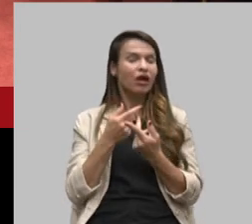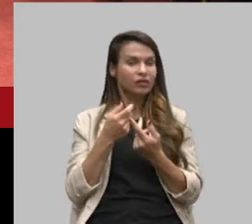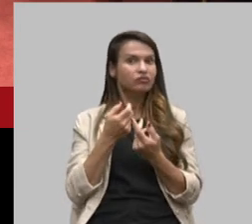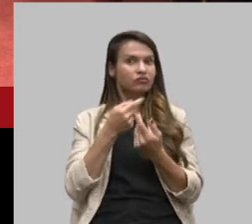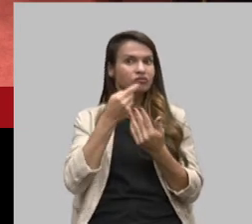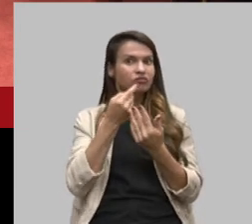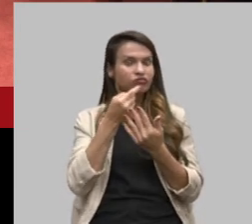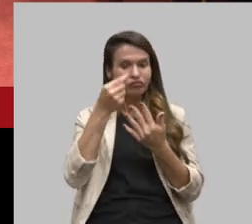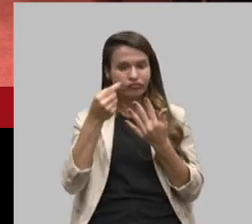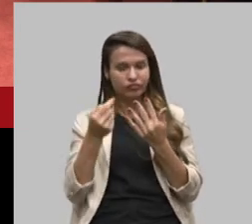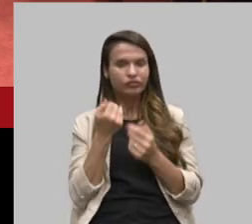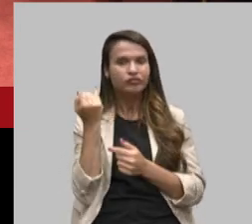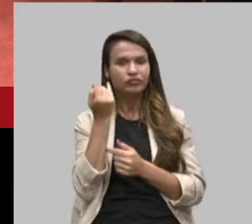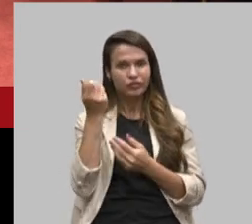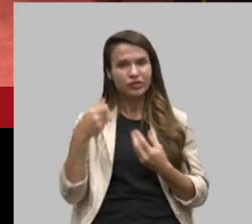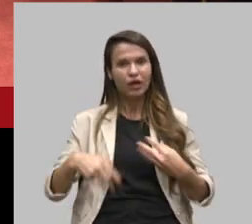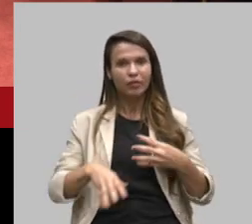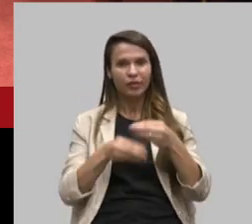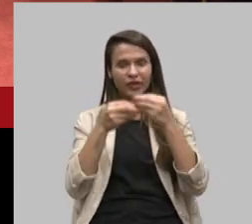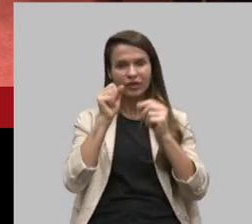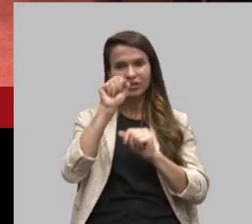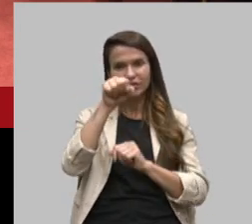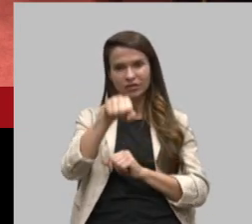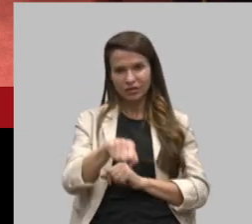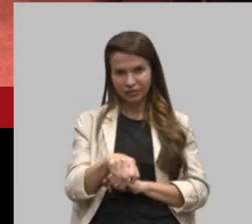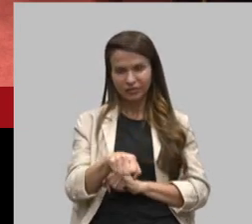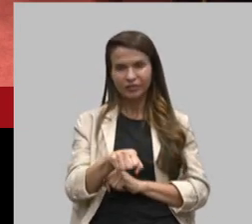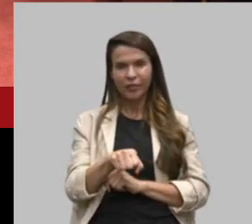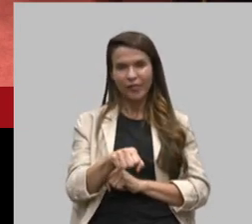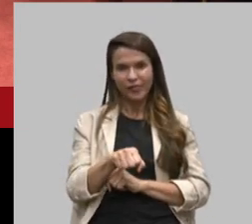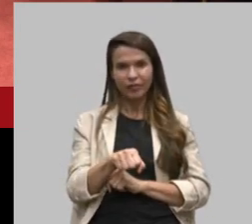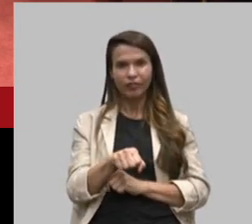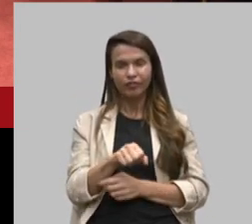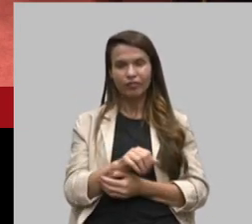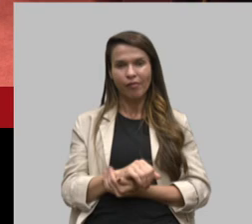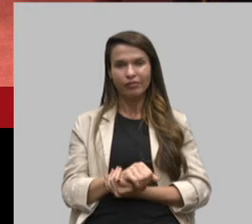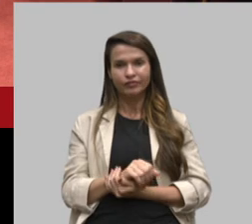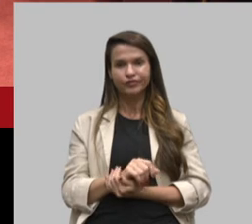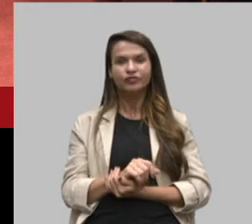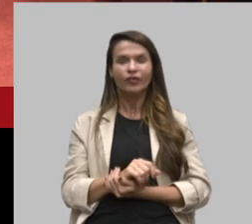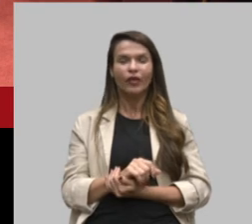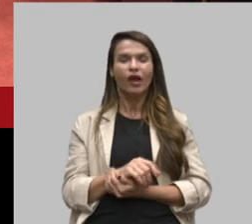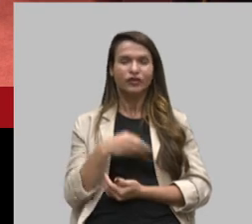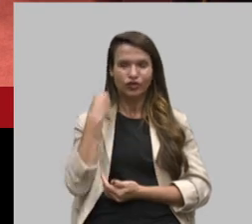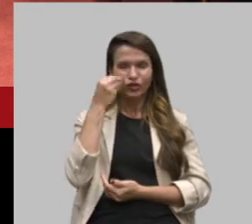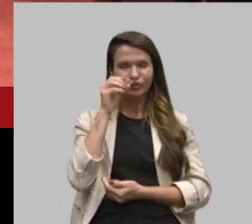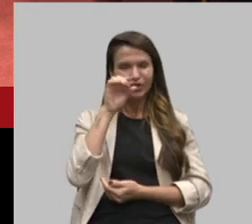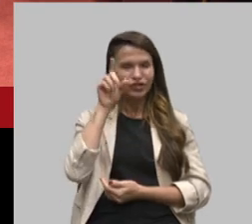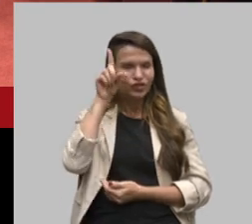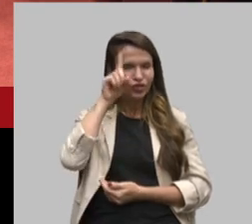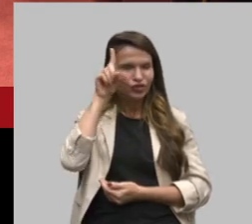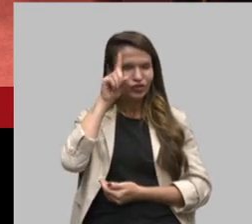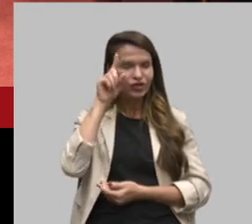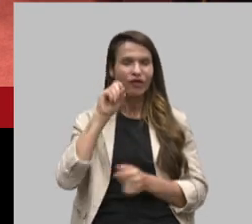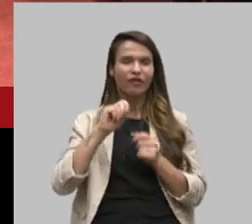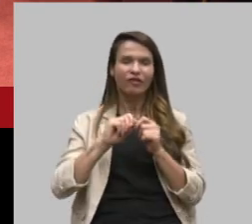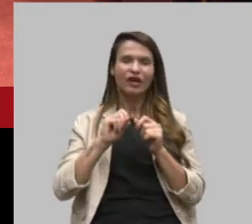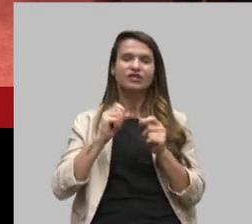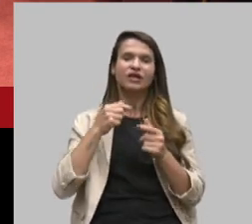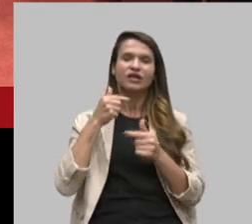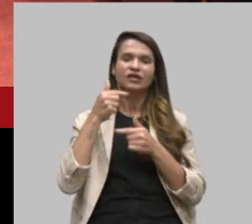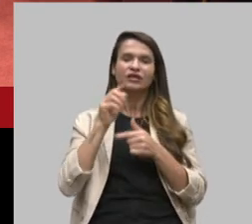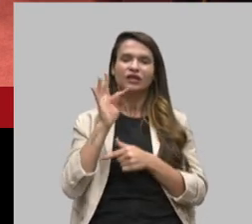deveriam ser implementados sim em nossa em nosso dia a dia fazer trabalhos com Excel